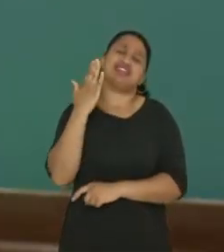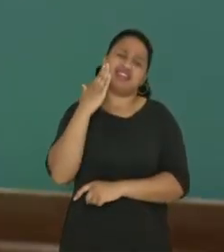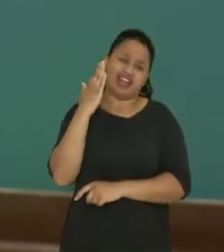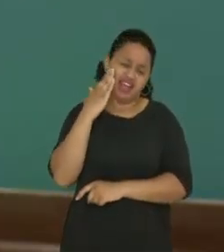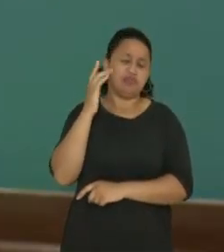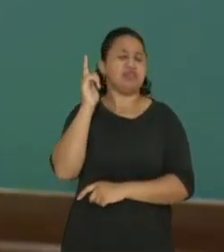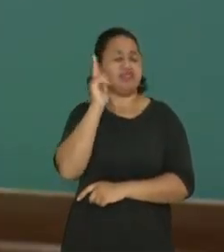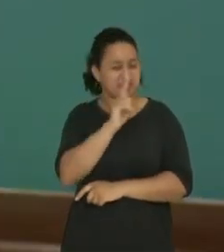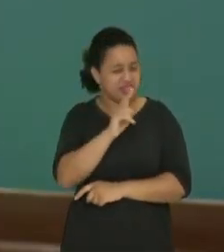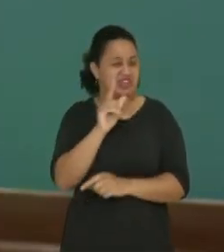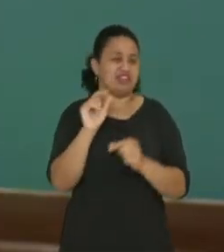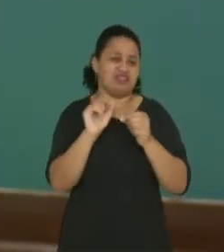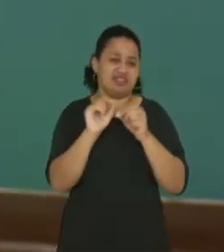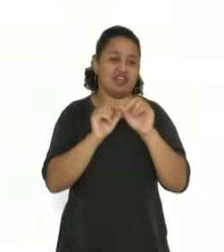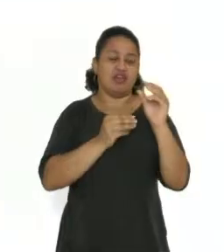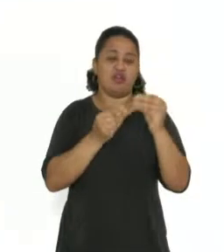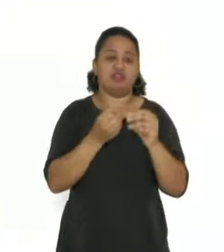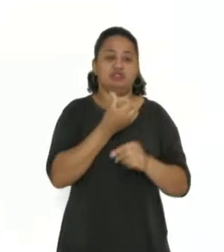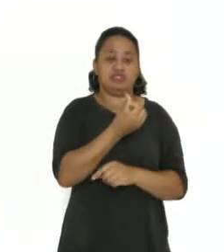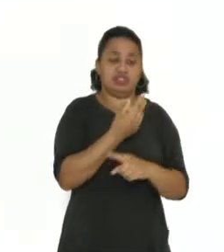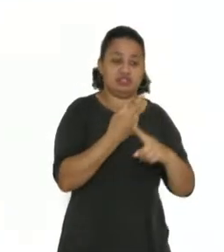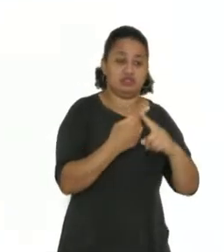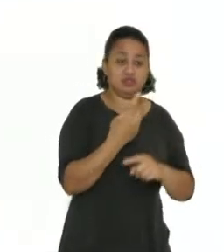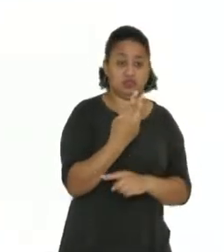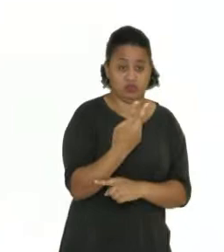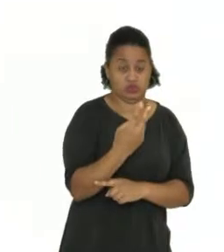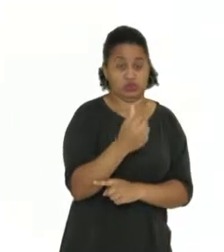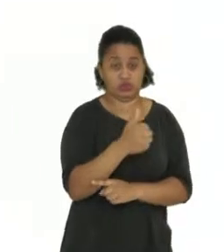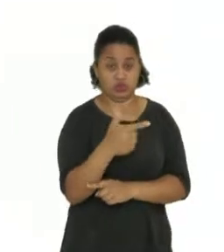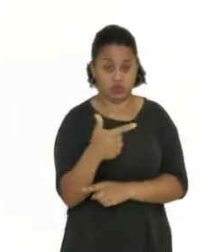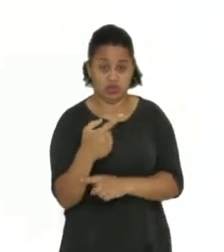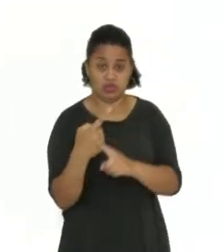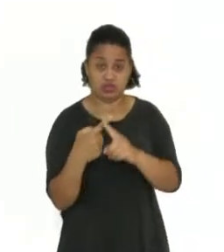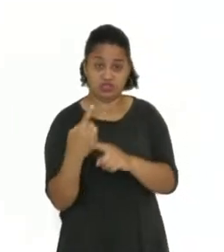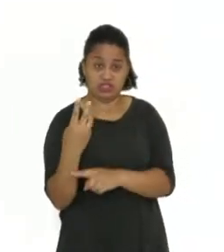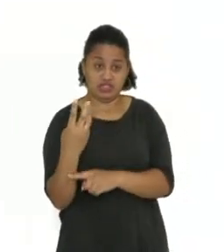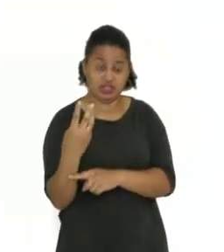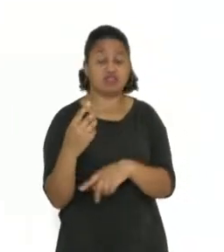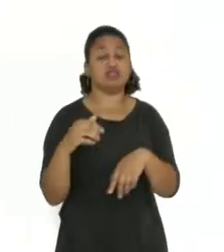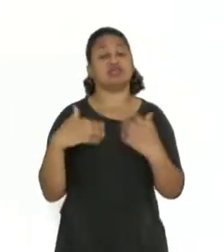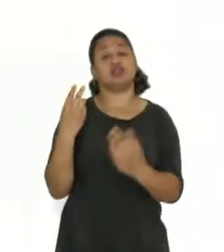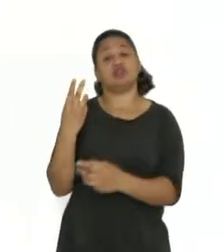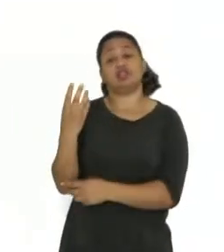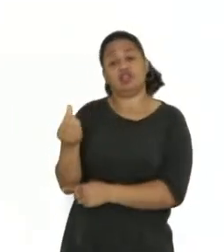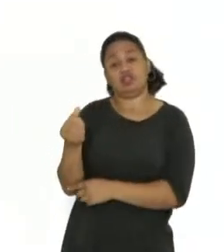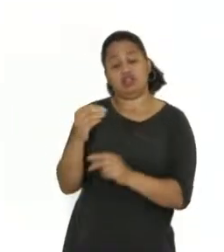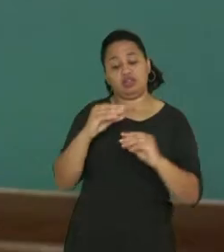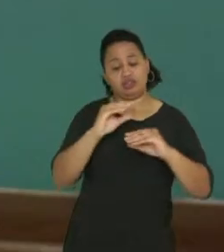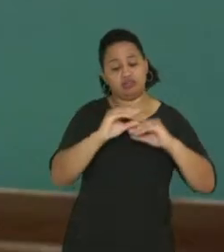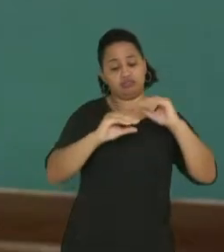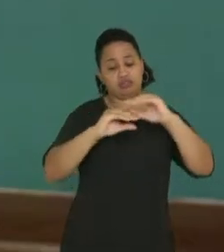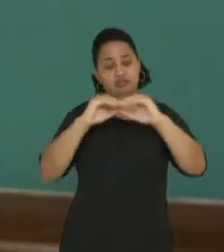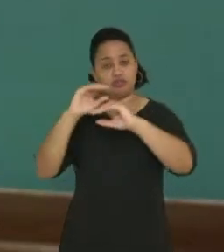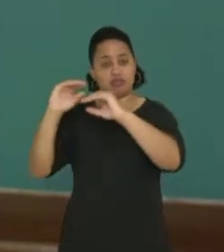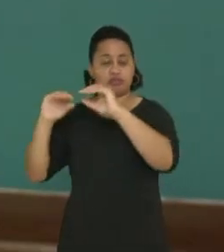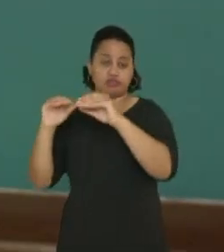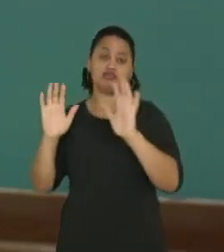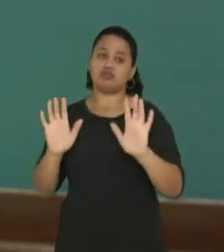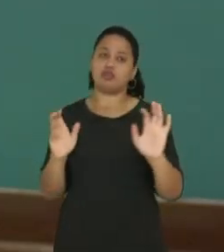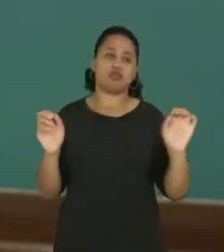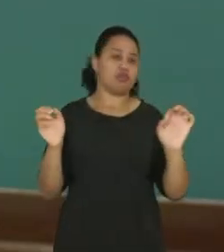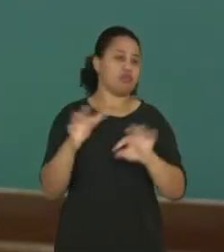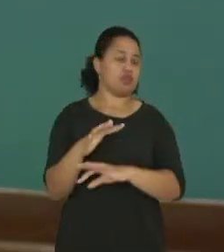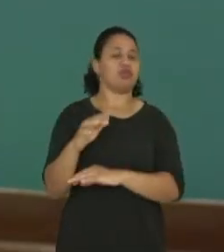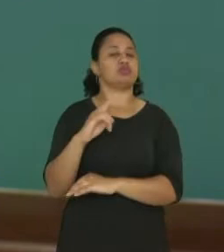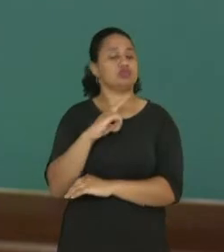vai conseguir calcular o volume. Olha só, 6 vezes 2, 12 vezes 3 ali, 36 cubinhos. Então, feito, tá?